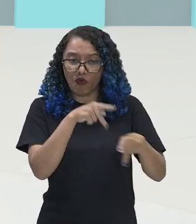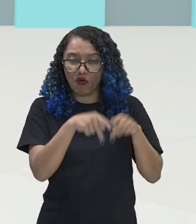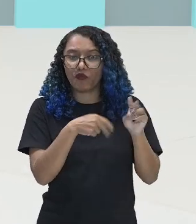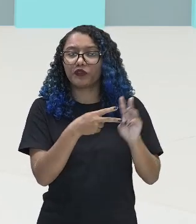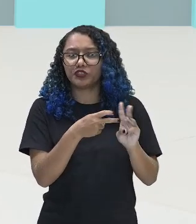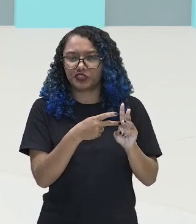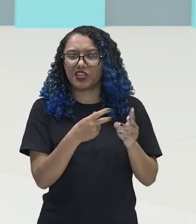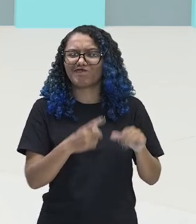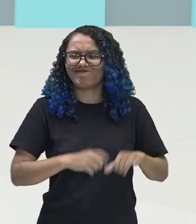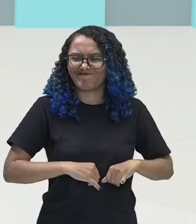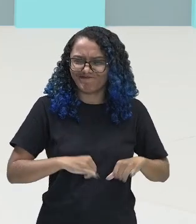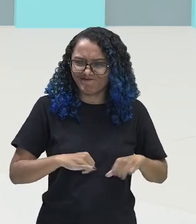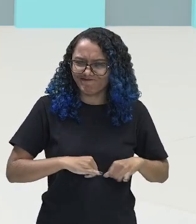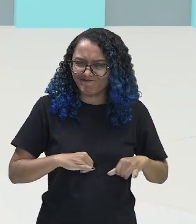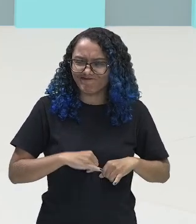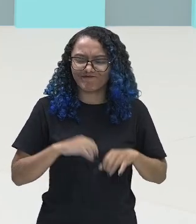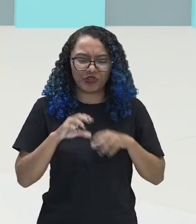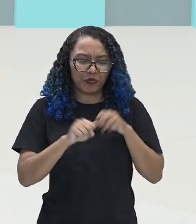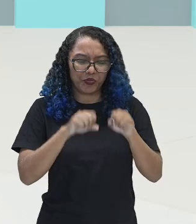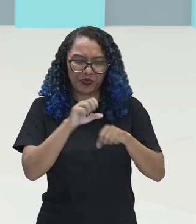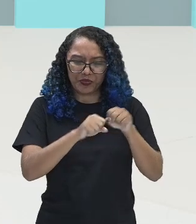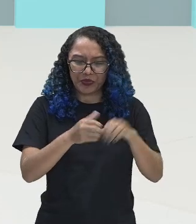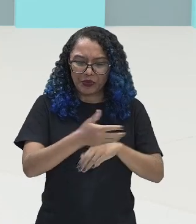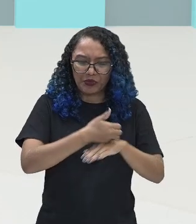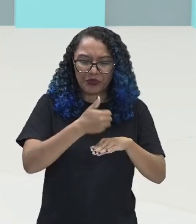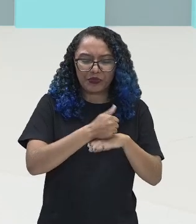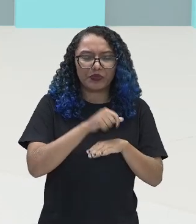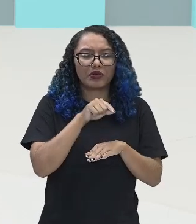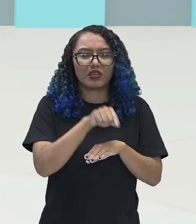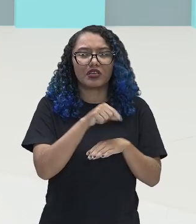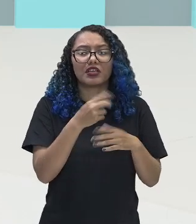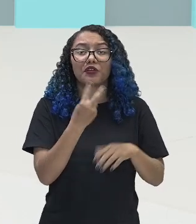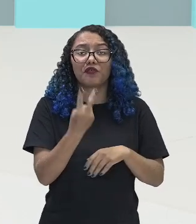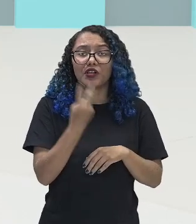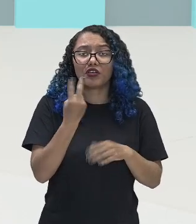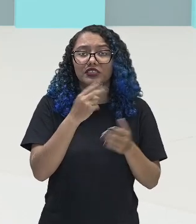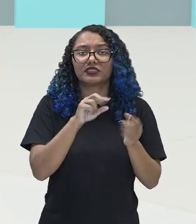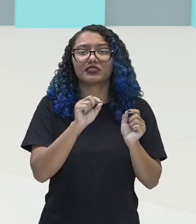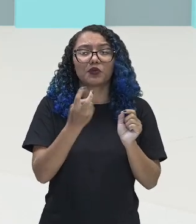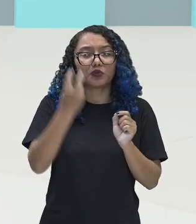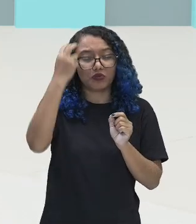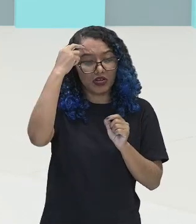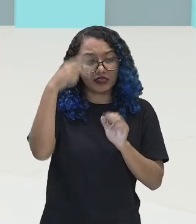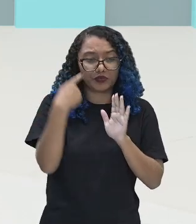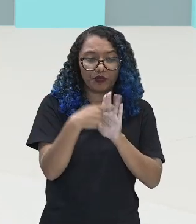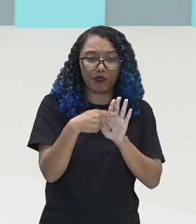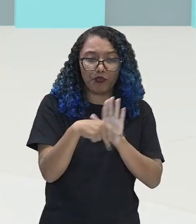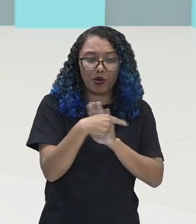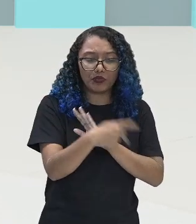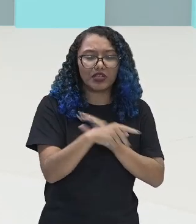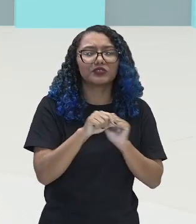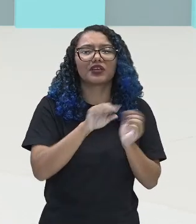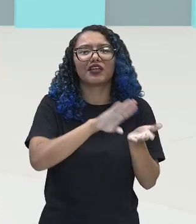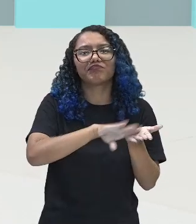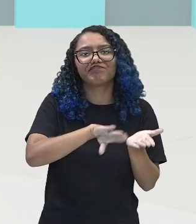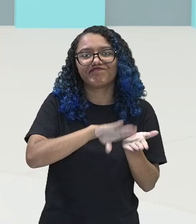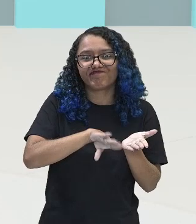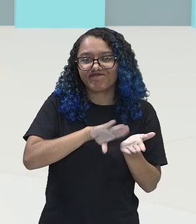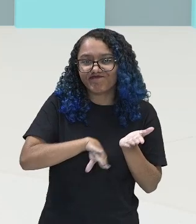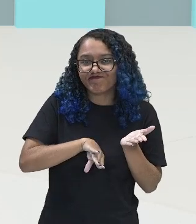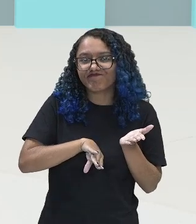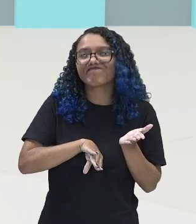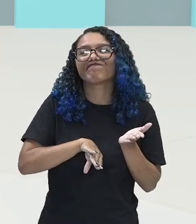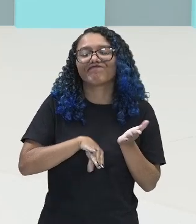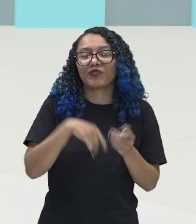gente? Eles basicamente tiveram os seus valores culturais apagados. Afinal, quando chegaram aqui,